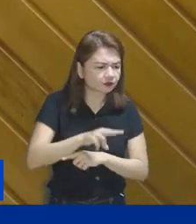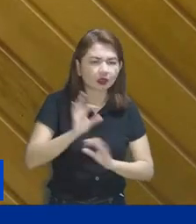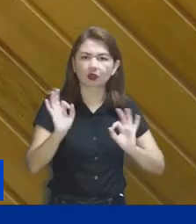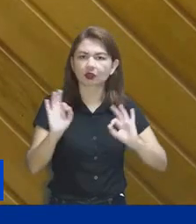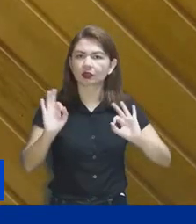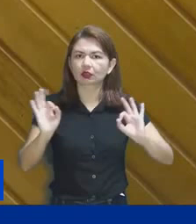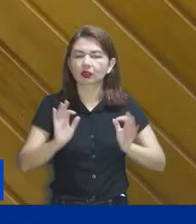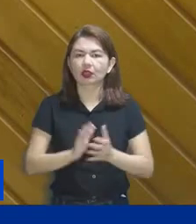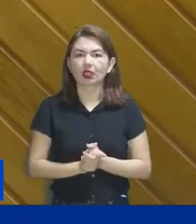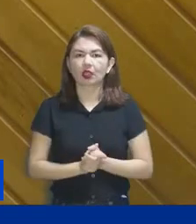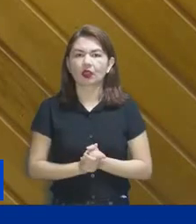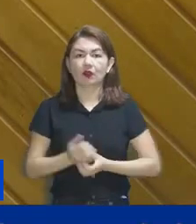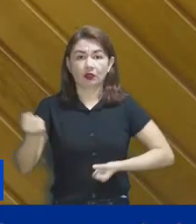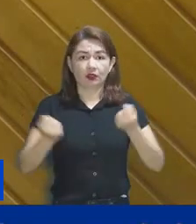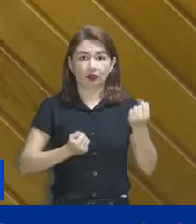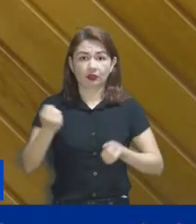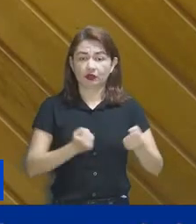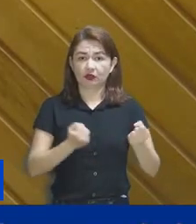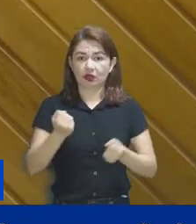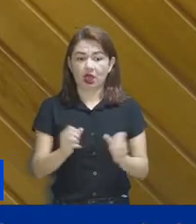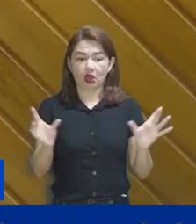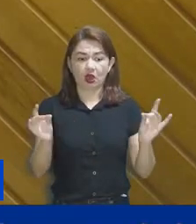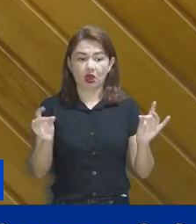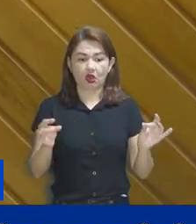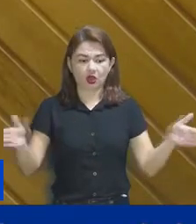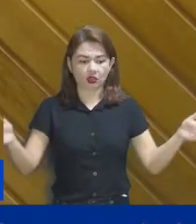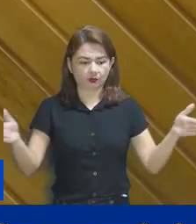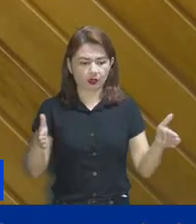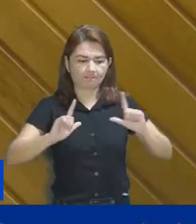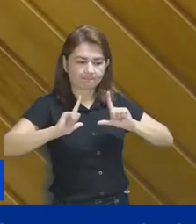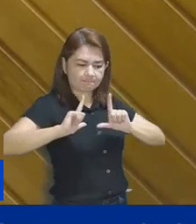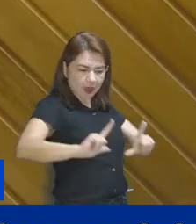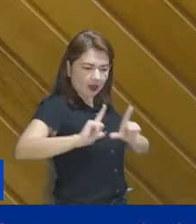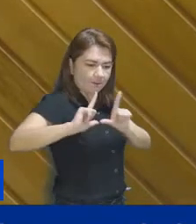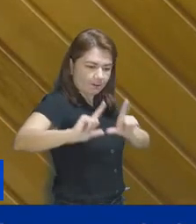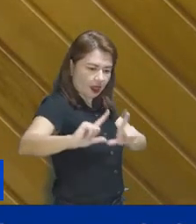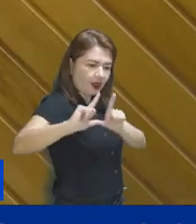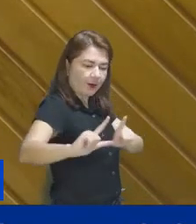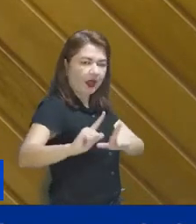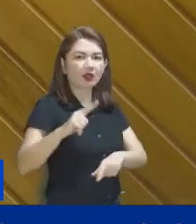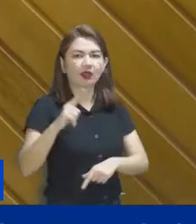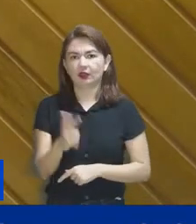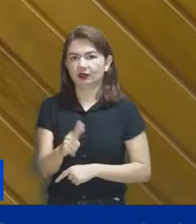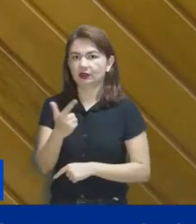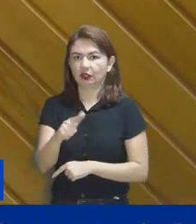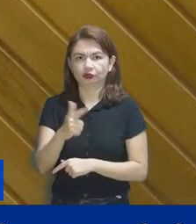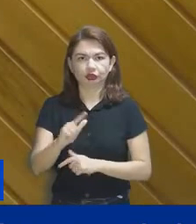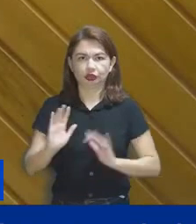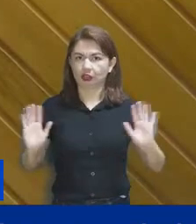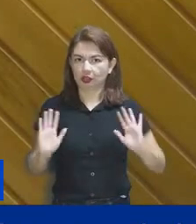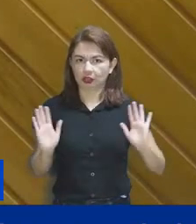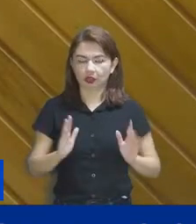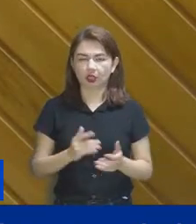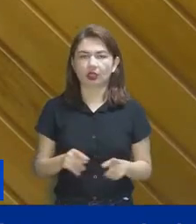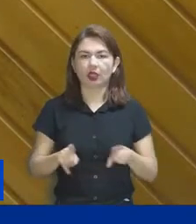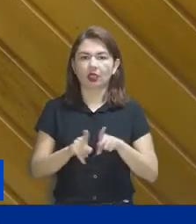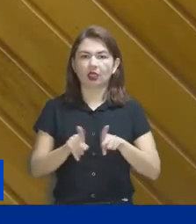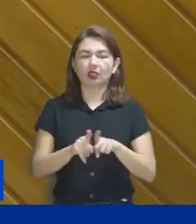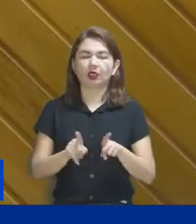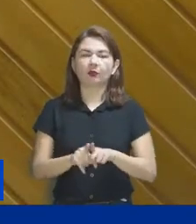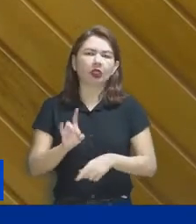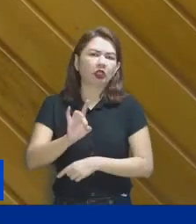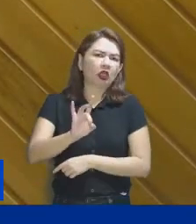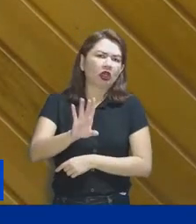estava adesivado. Então, caracteriza-se, mais uma vez, por outros aspectos indiretos, que se